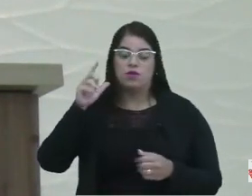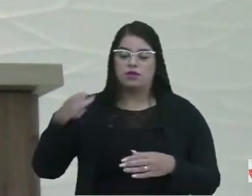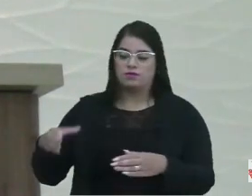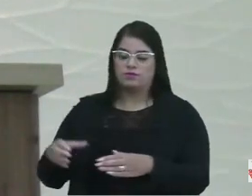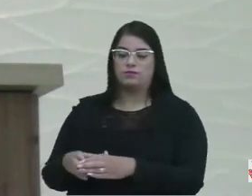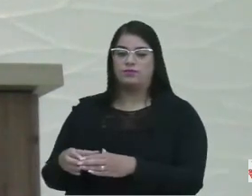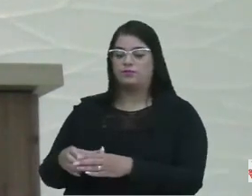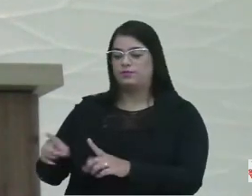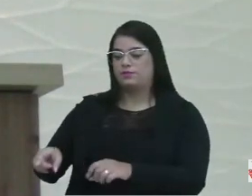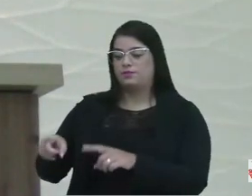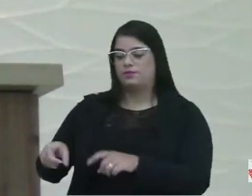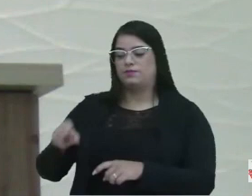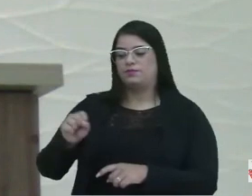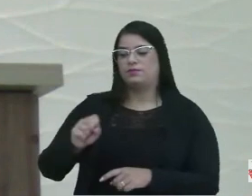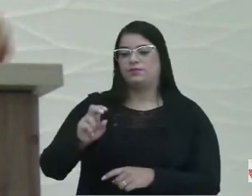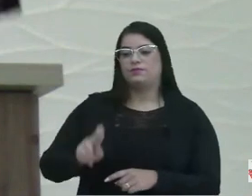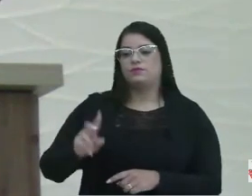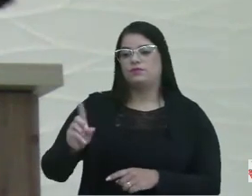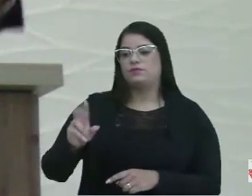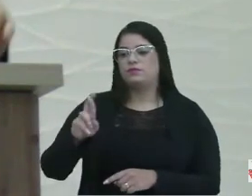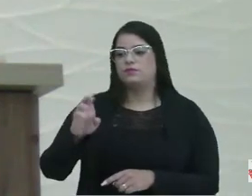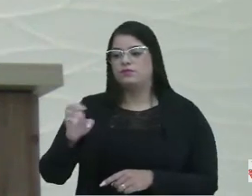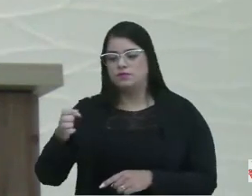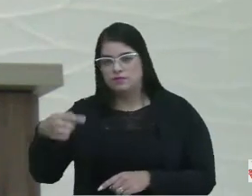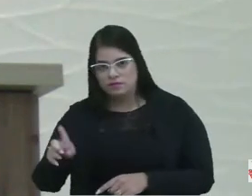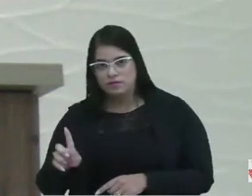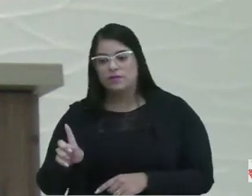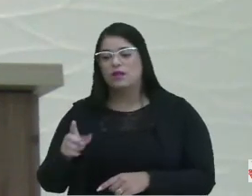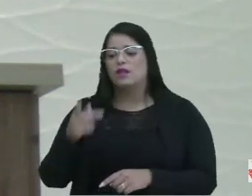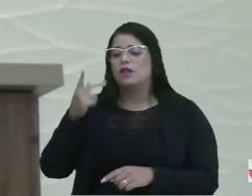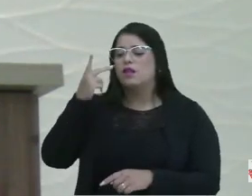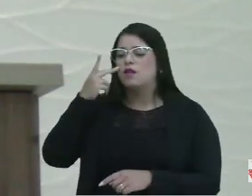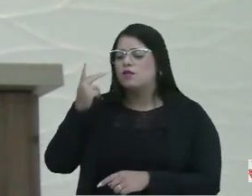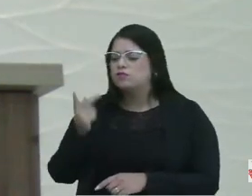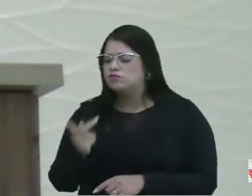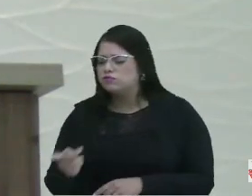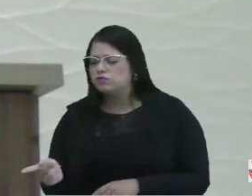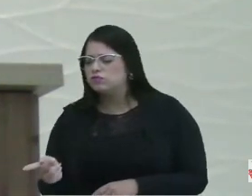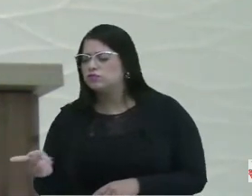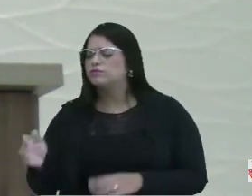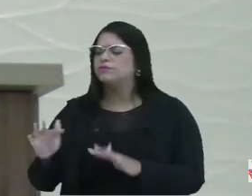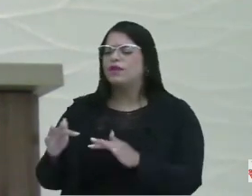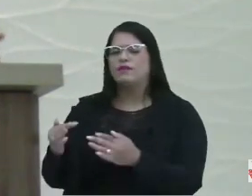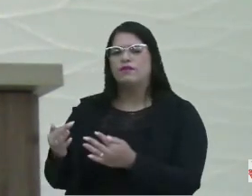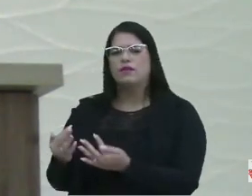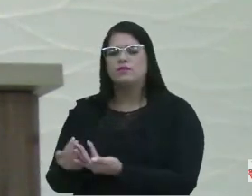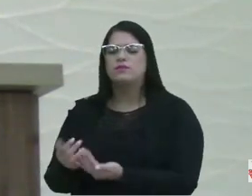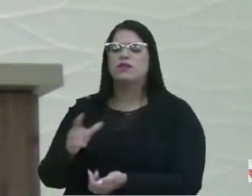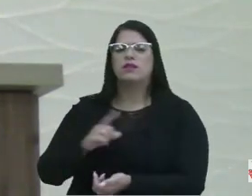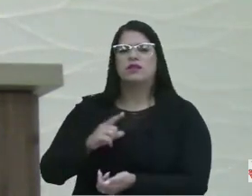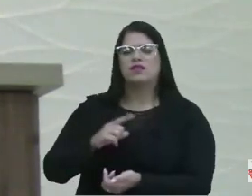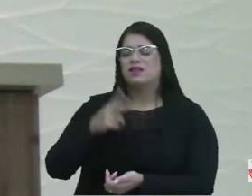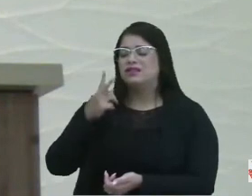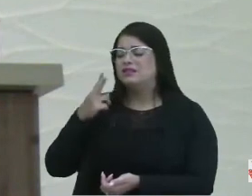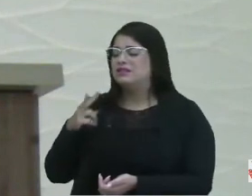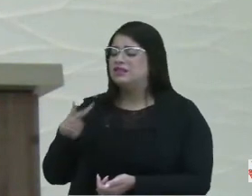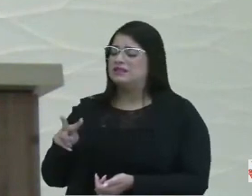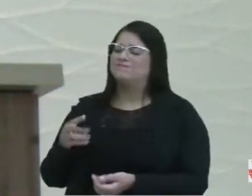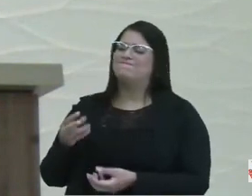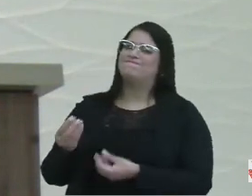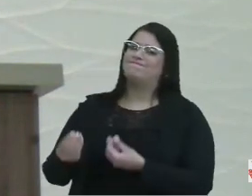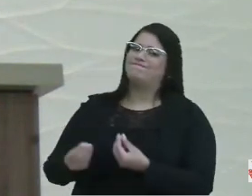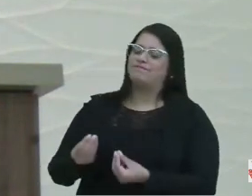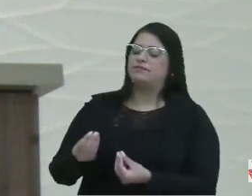do Sudré, ali, visitando as famílias, vendo a situação que estava, e